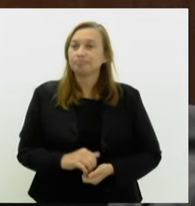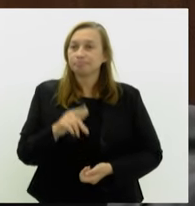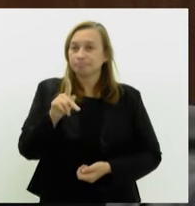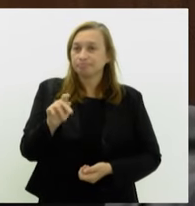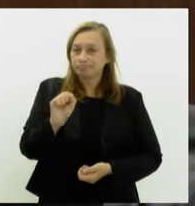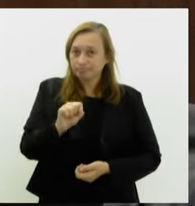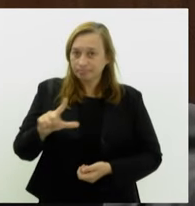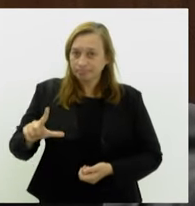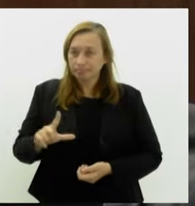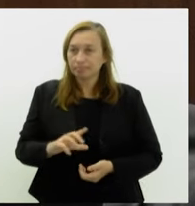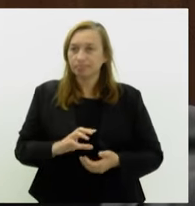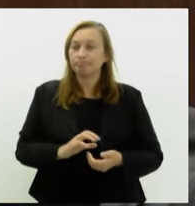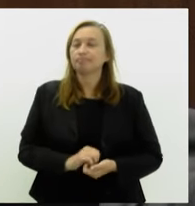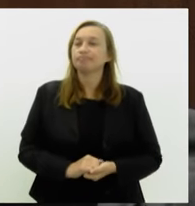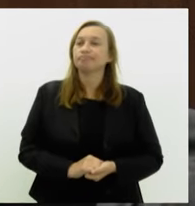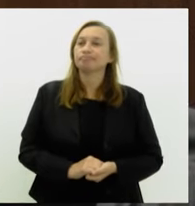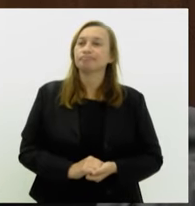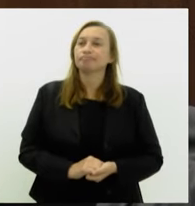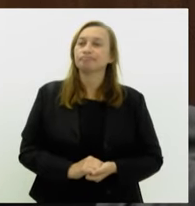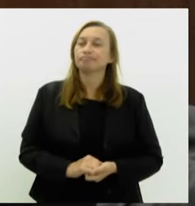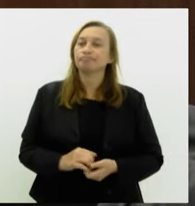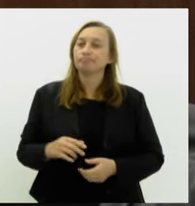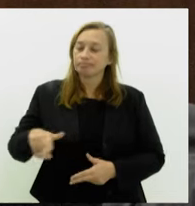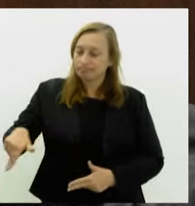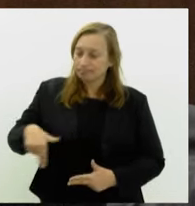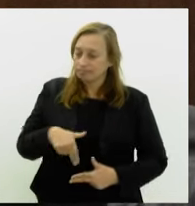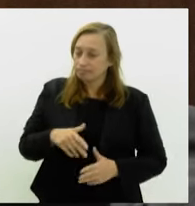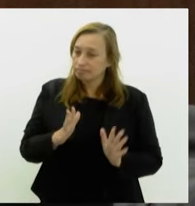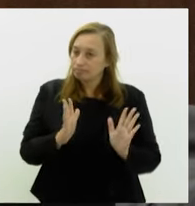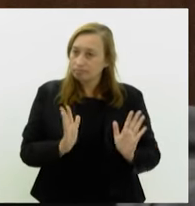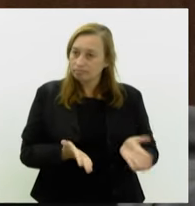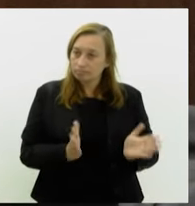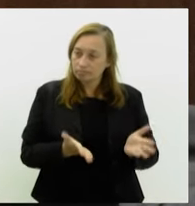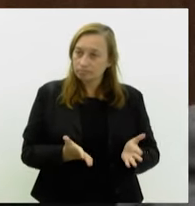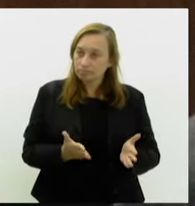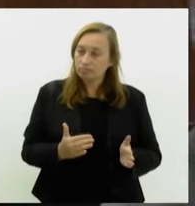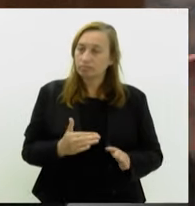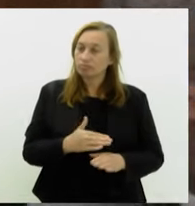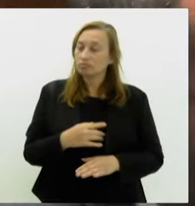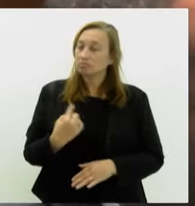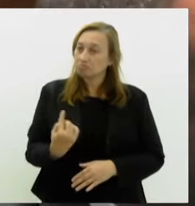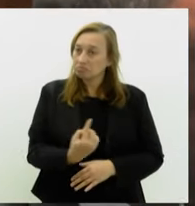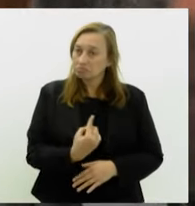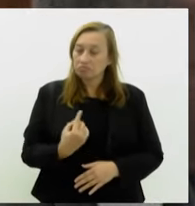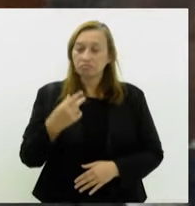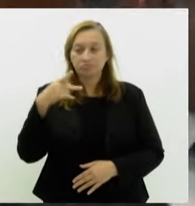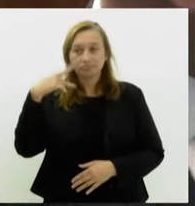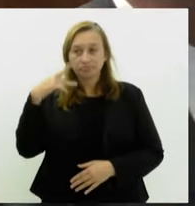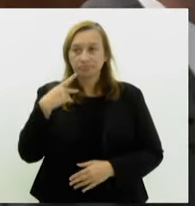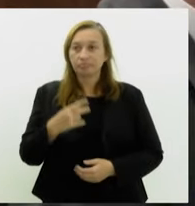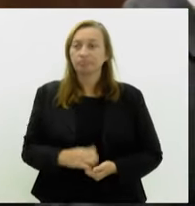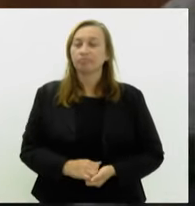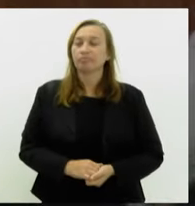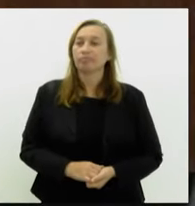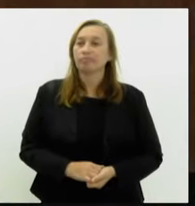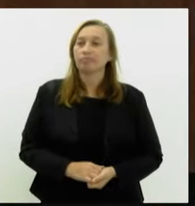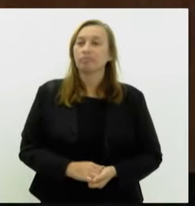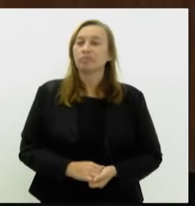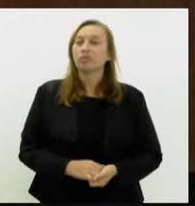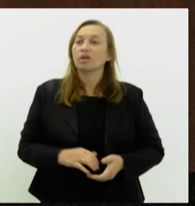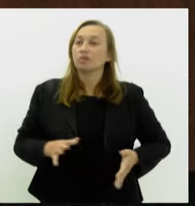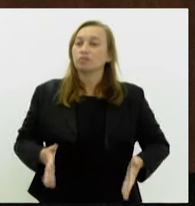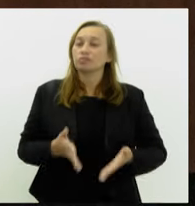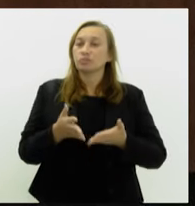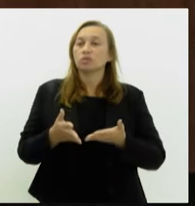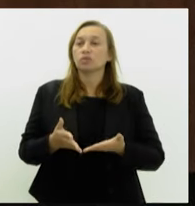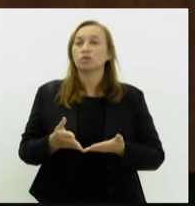PSOL viemos a essa tribuna hoje, todos os nossos parlamentares, para colocar as nossas iniciativas a nível